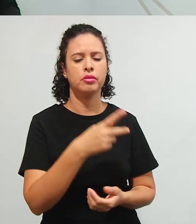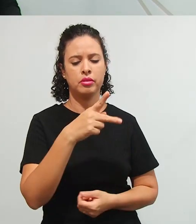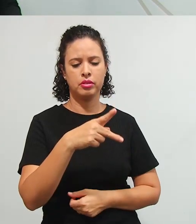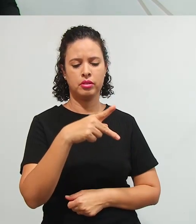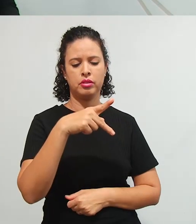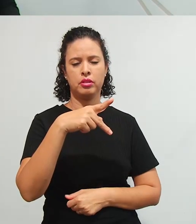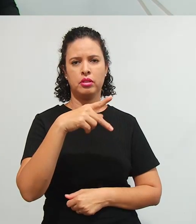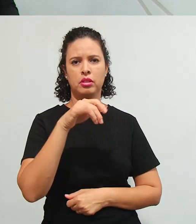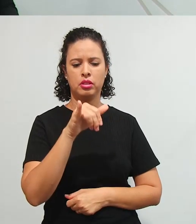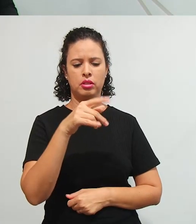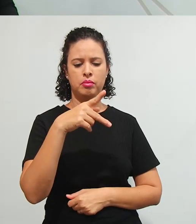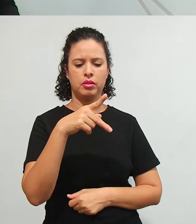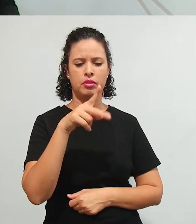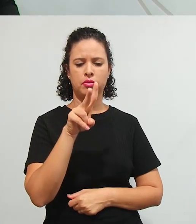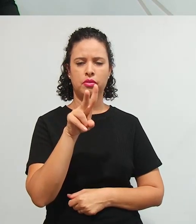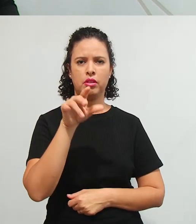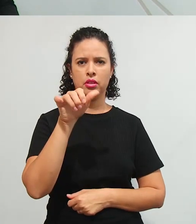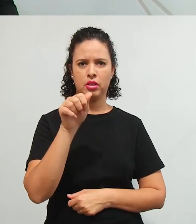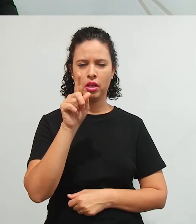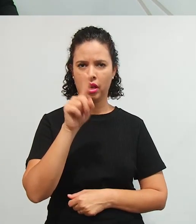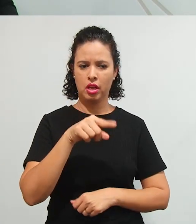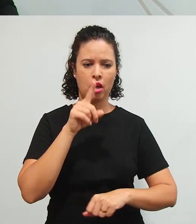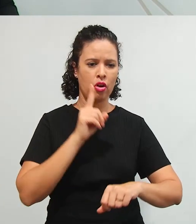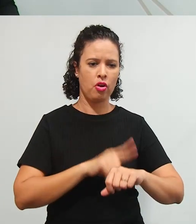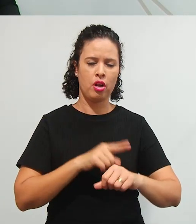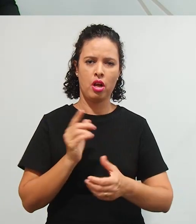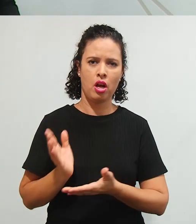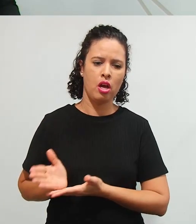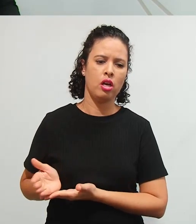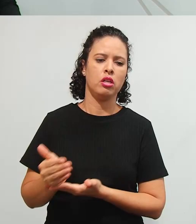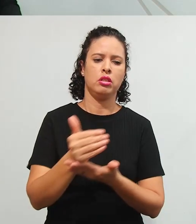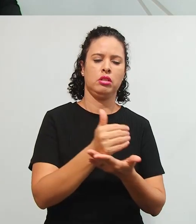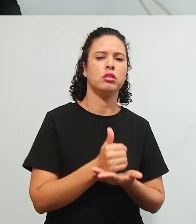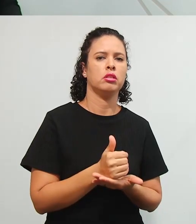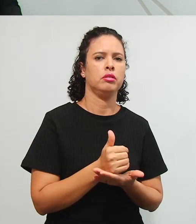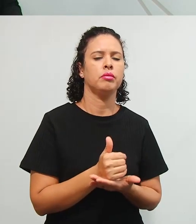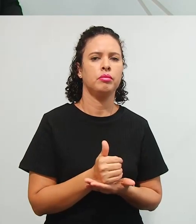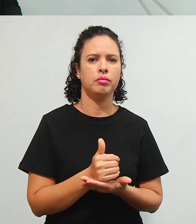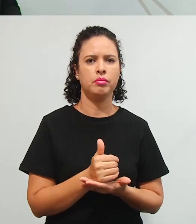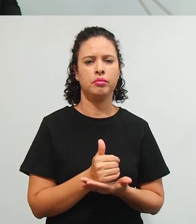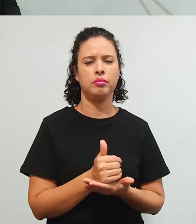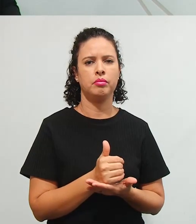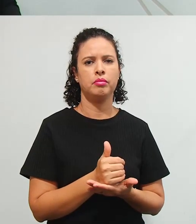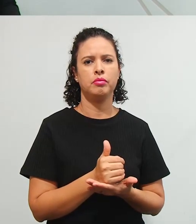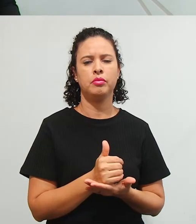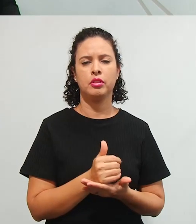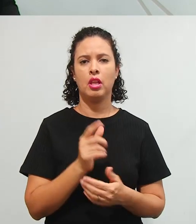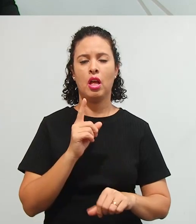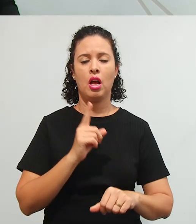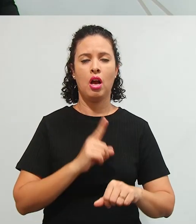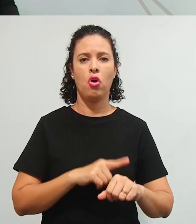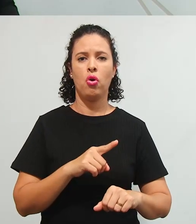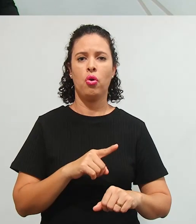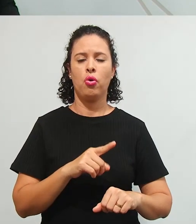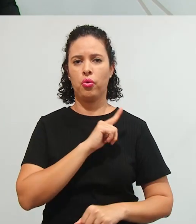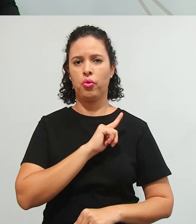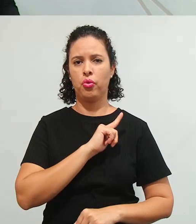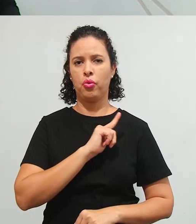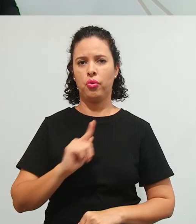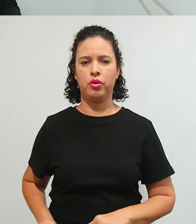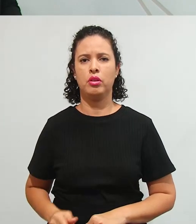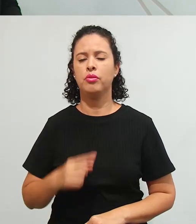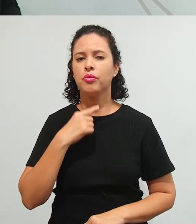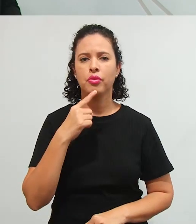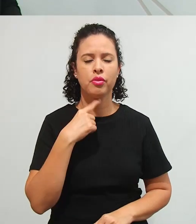IPVA, é o momento da arrecadação. Nesse momento, o ente federado ainda